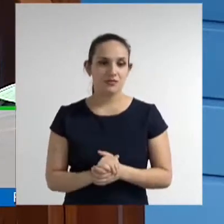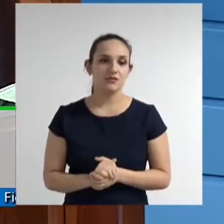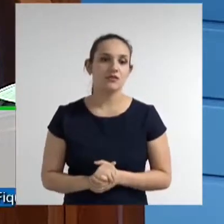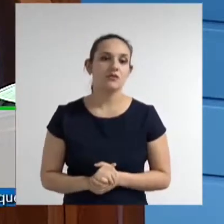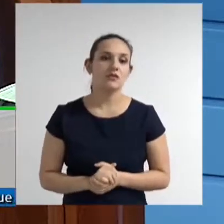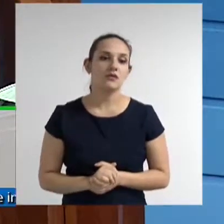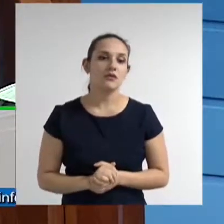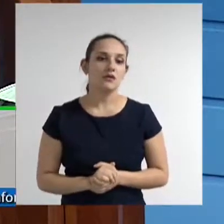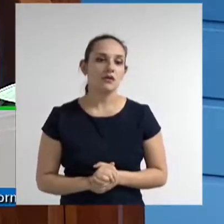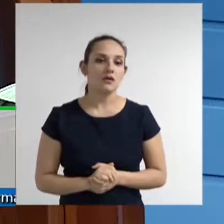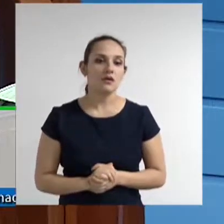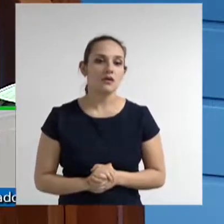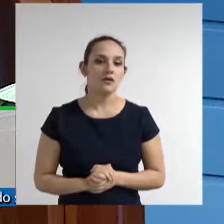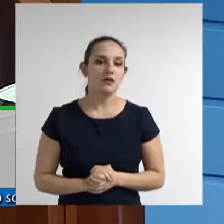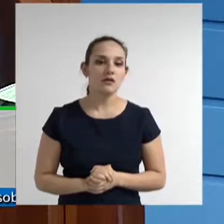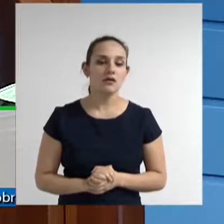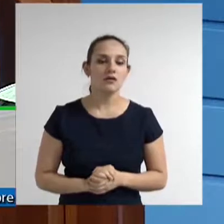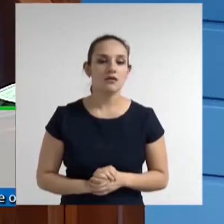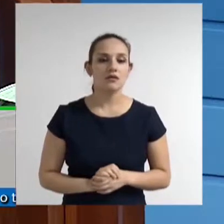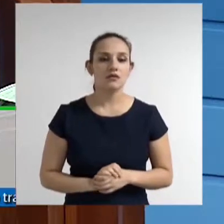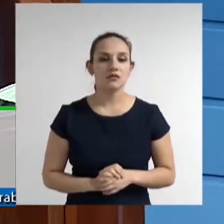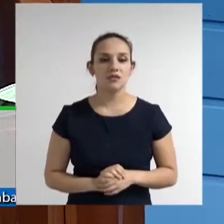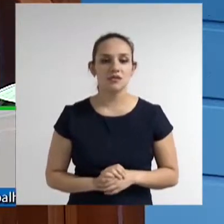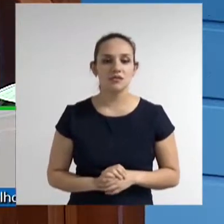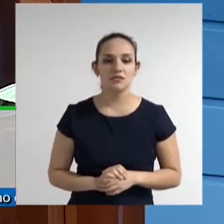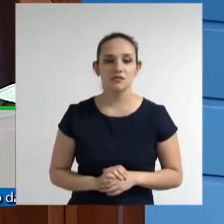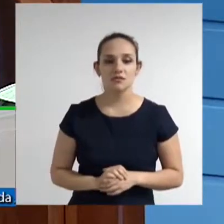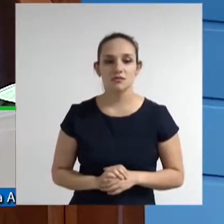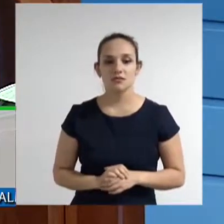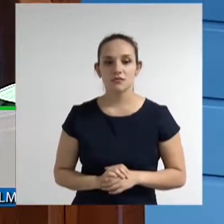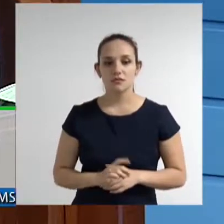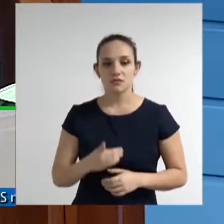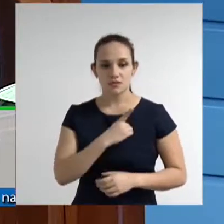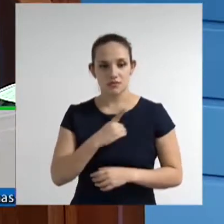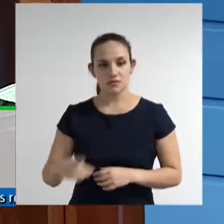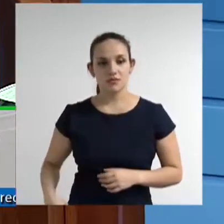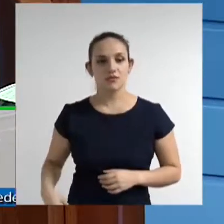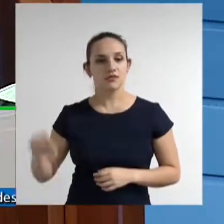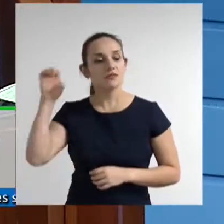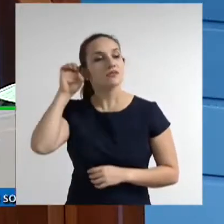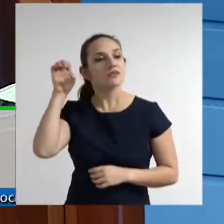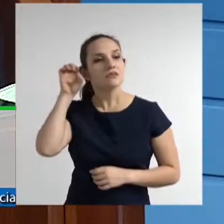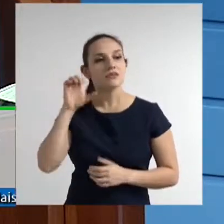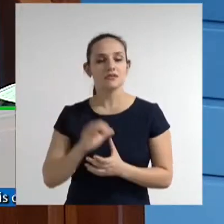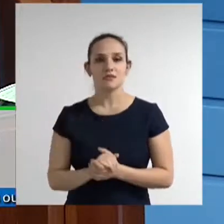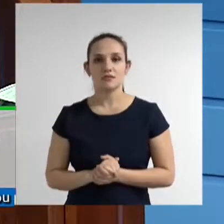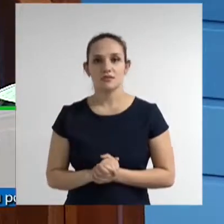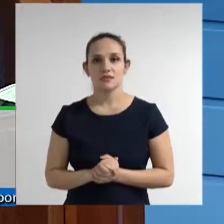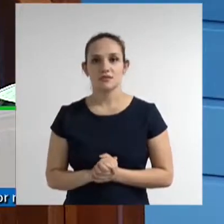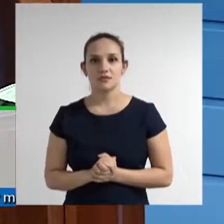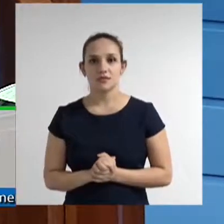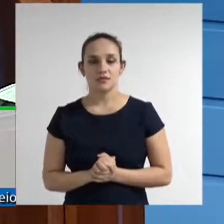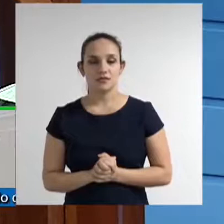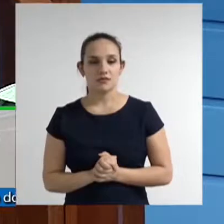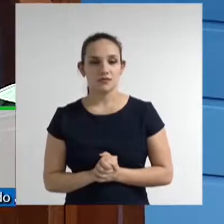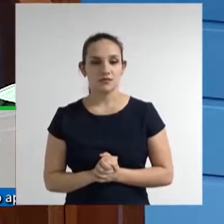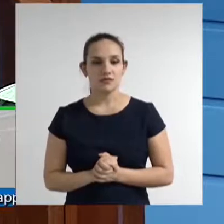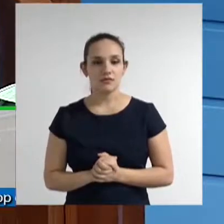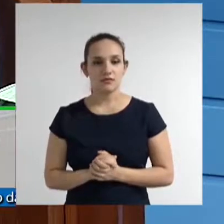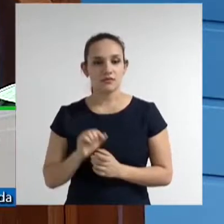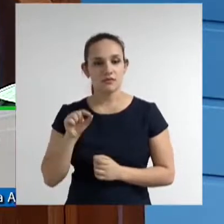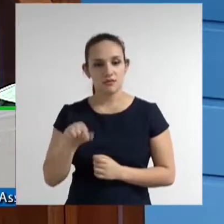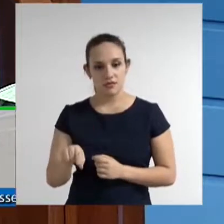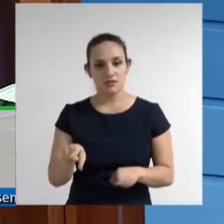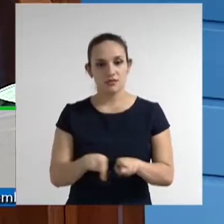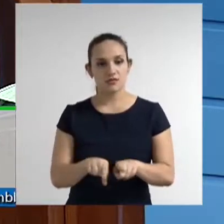sentido, o deputado Eduardo Rocha e o presidente aqui da Somasul, né, o Caravina, que